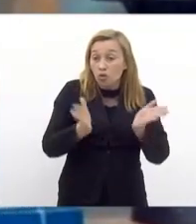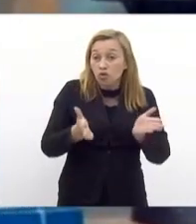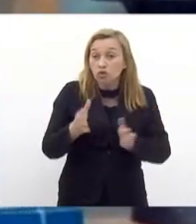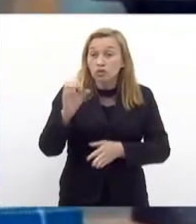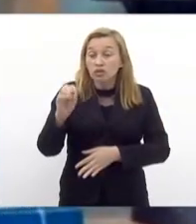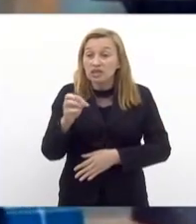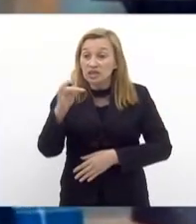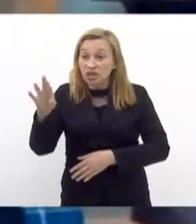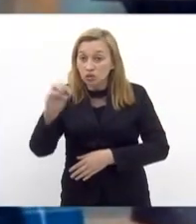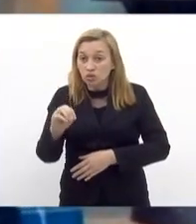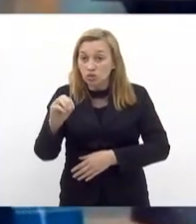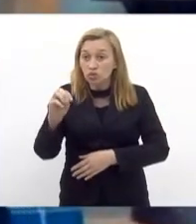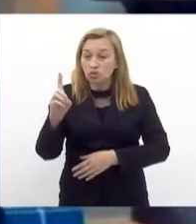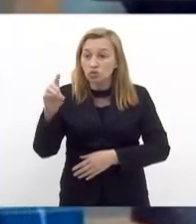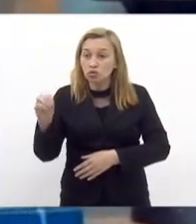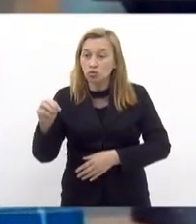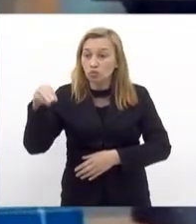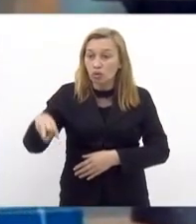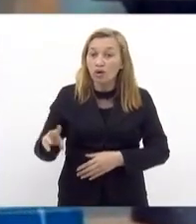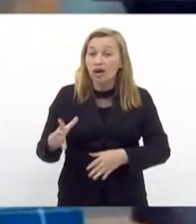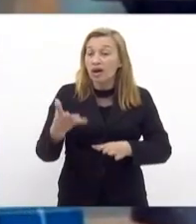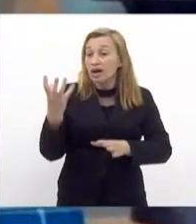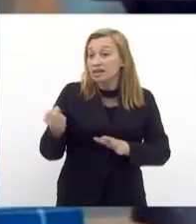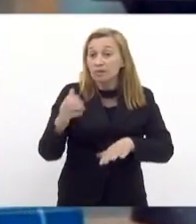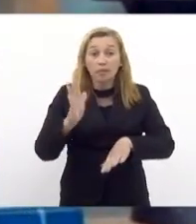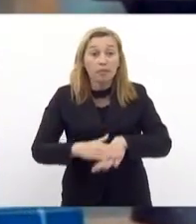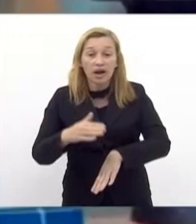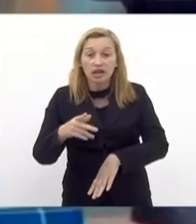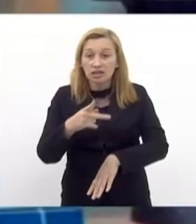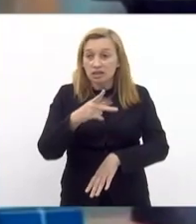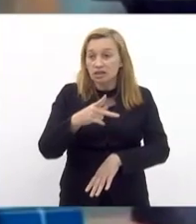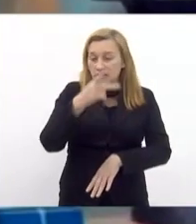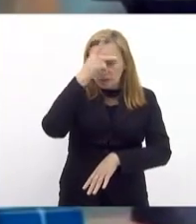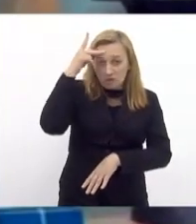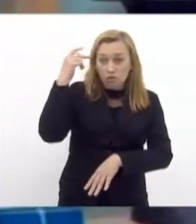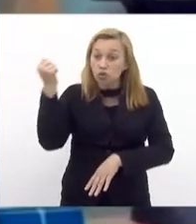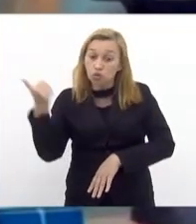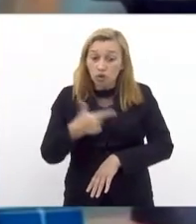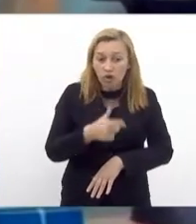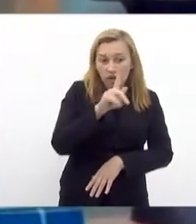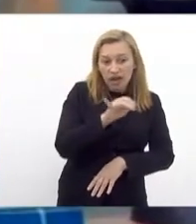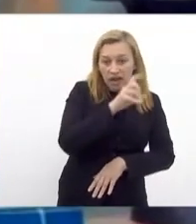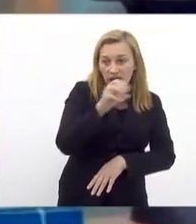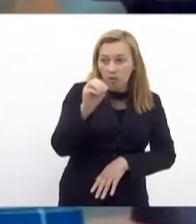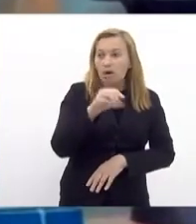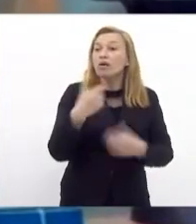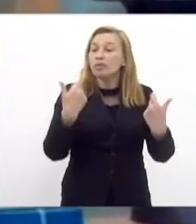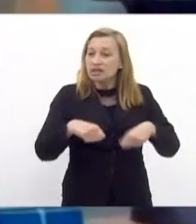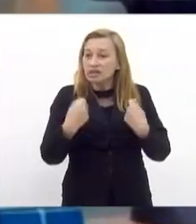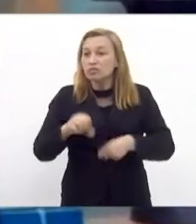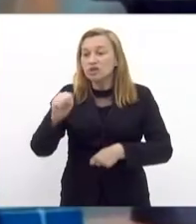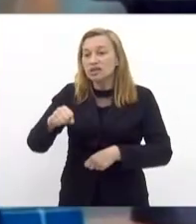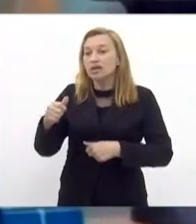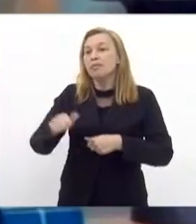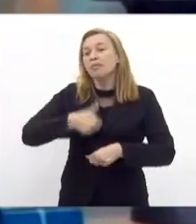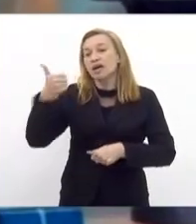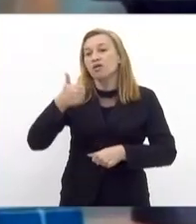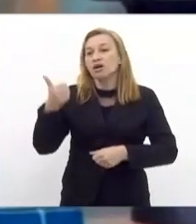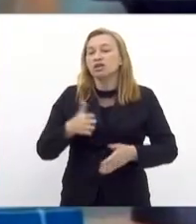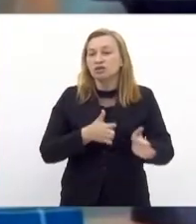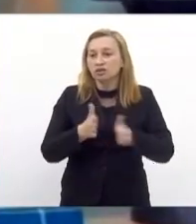Dumont, ele já recebe muito mais passageiros do que o Galeão. Então nós precisamos, sim, melhorar o